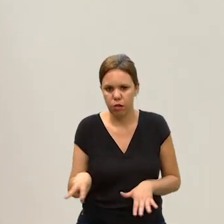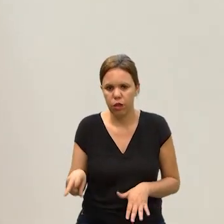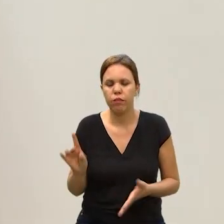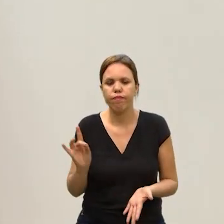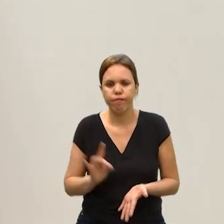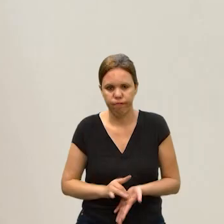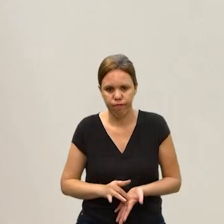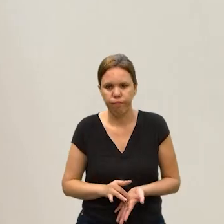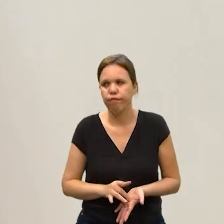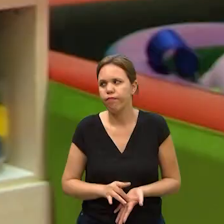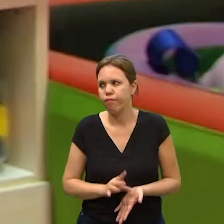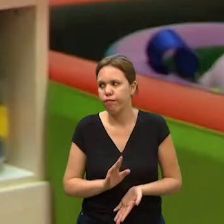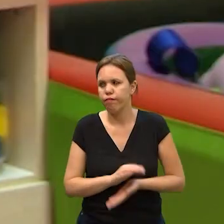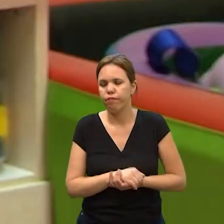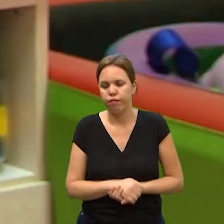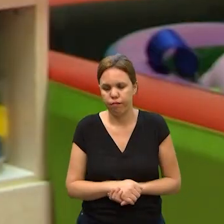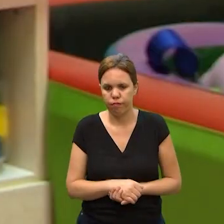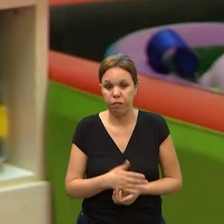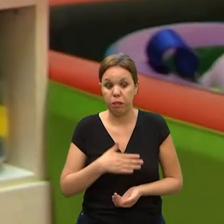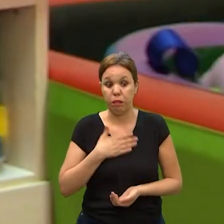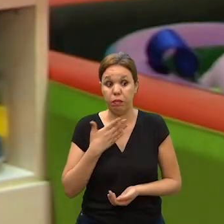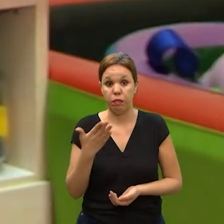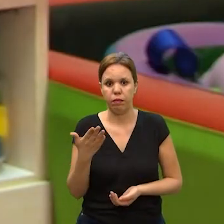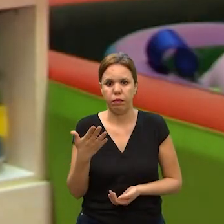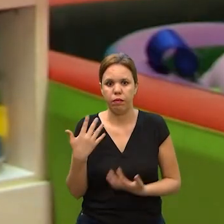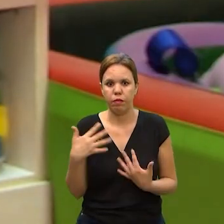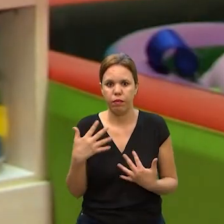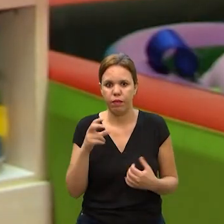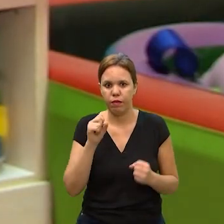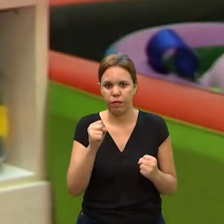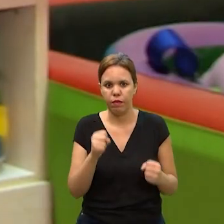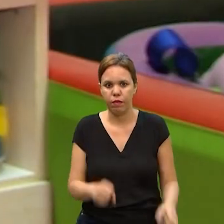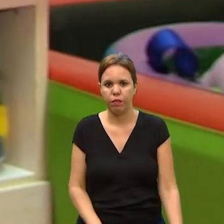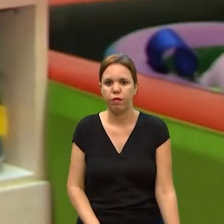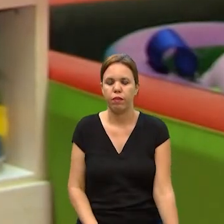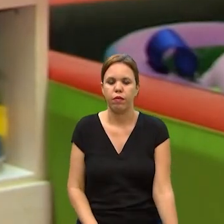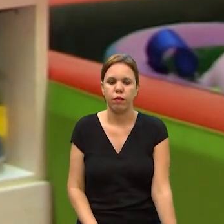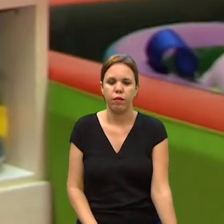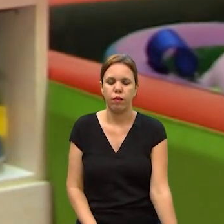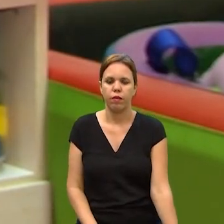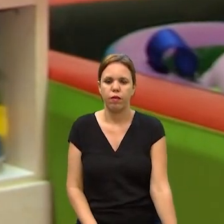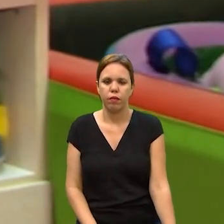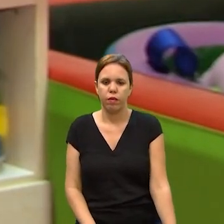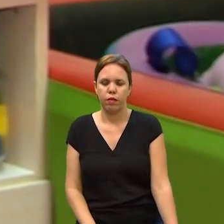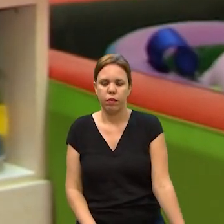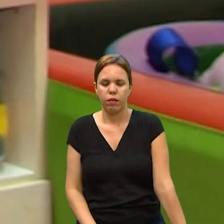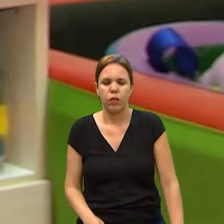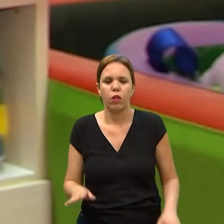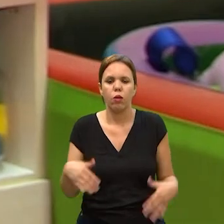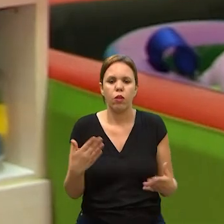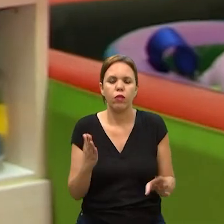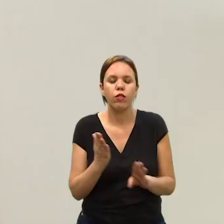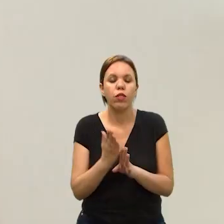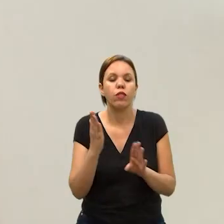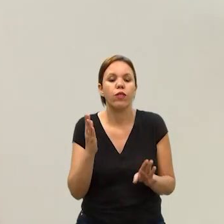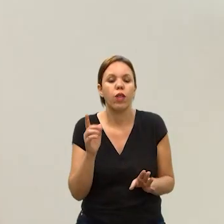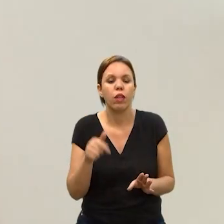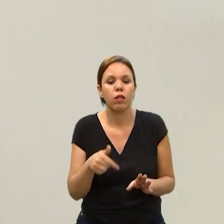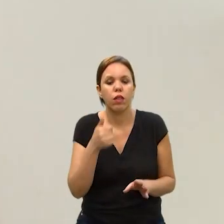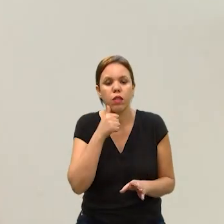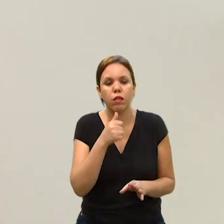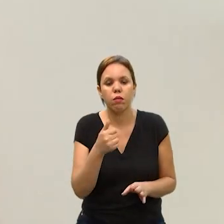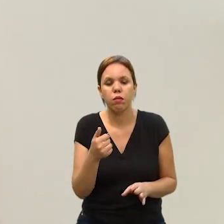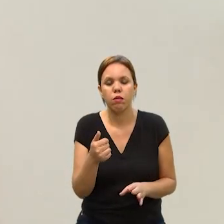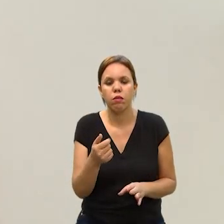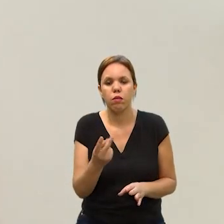bem forte. Quando foi identificado que as meninas teriam o problema da paralisia cerebral?